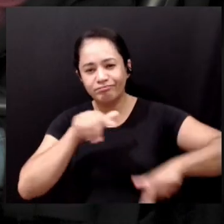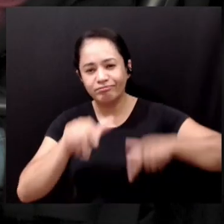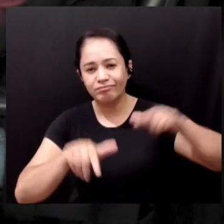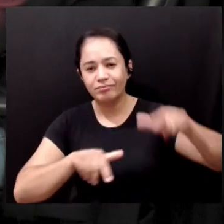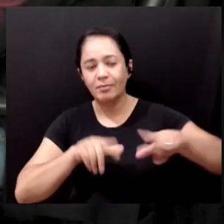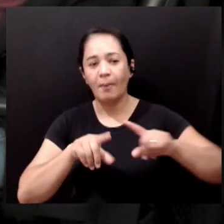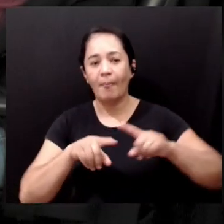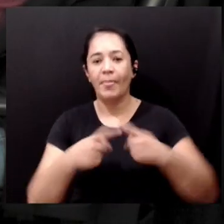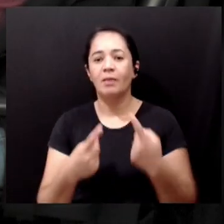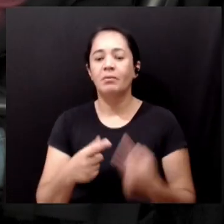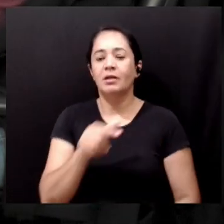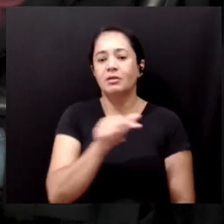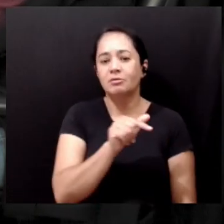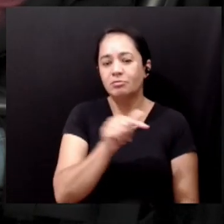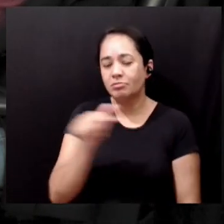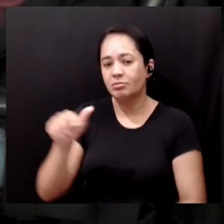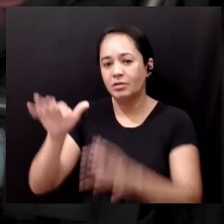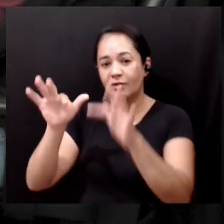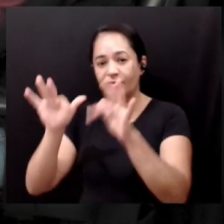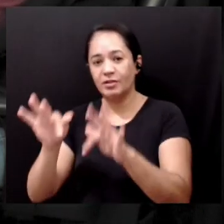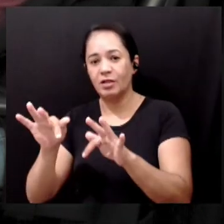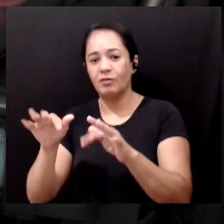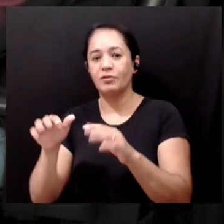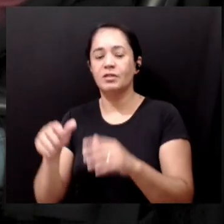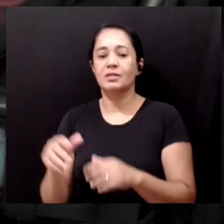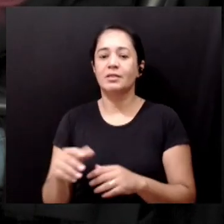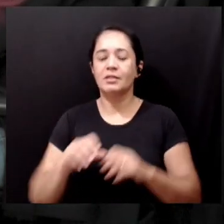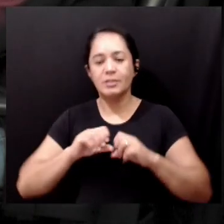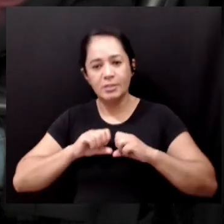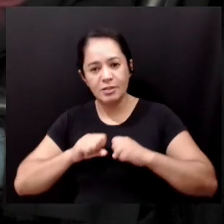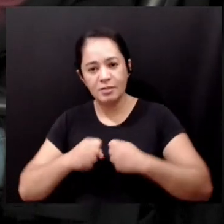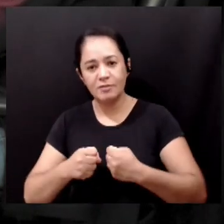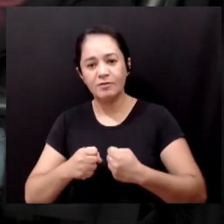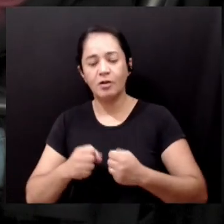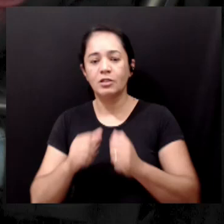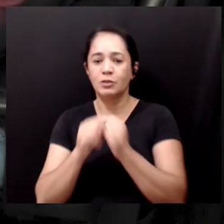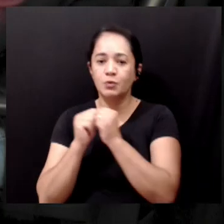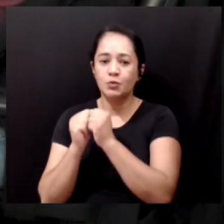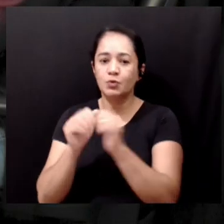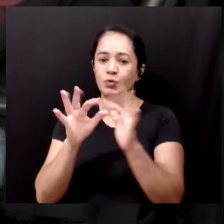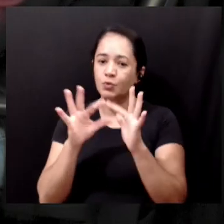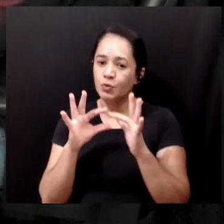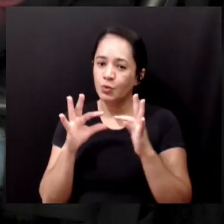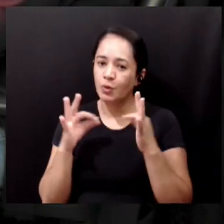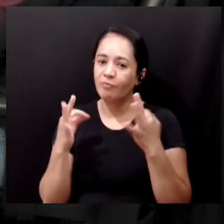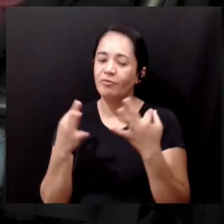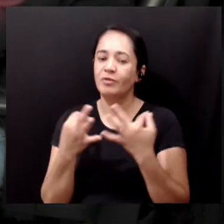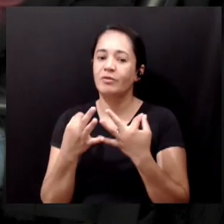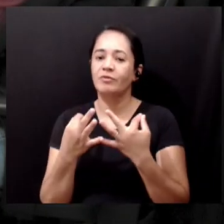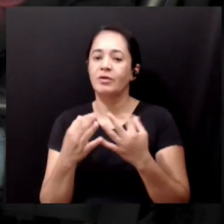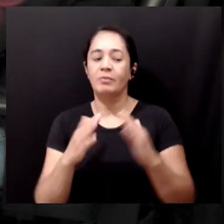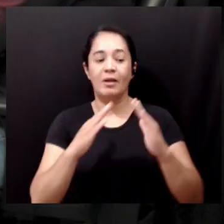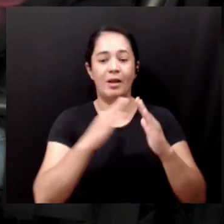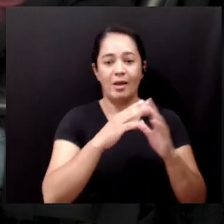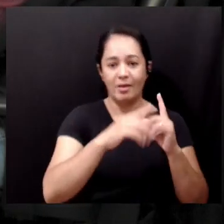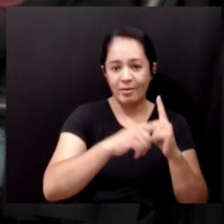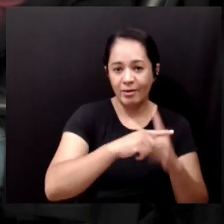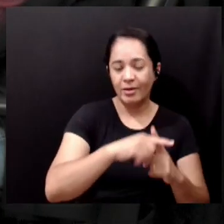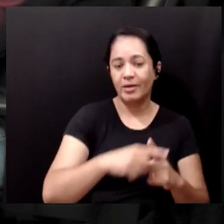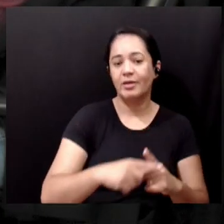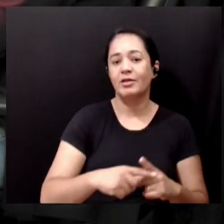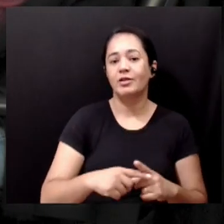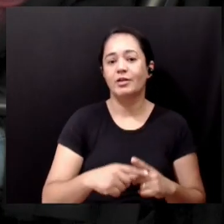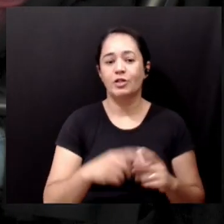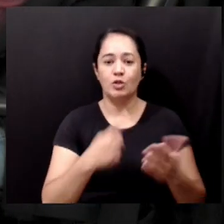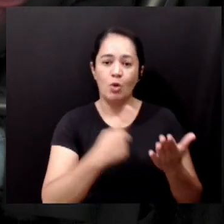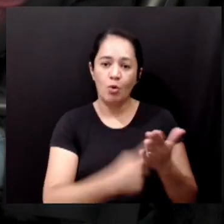procura estar com a família. Claro, fora os compromissos da igreja, em casa, o que que você gosta de fazer?